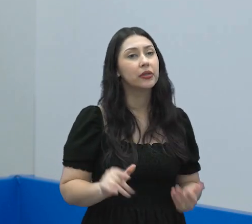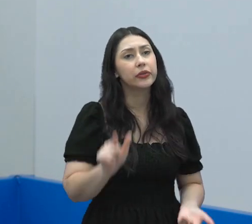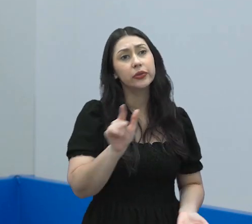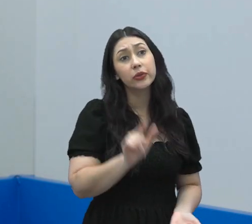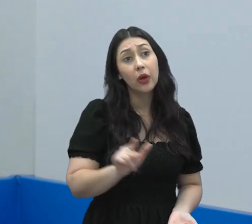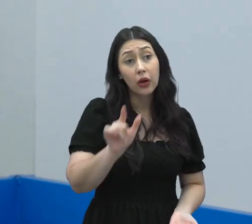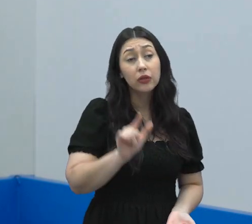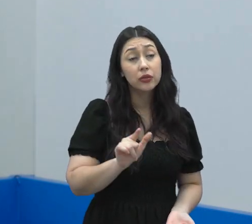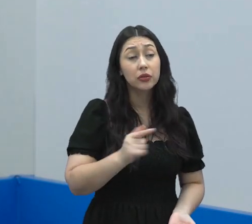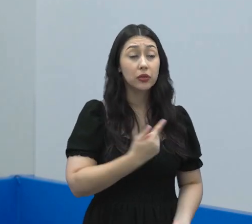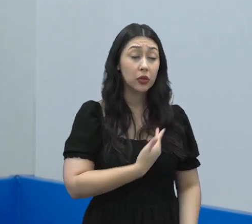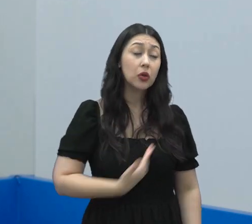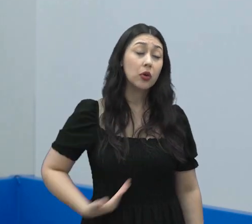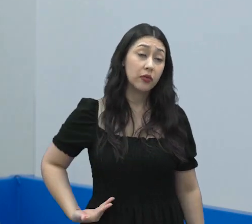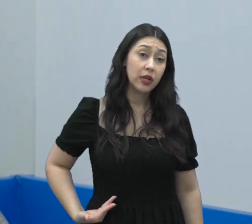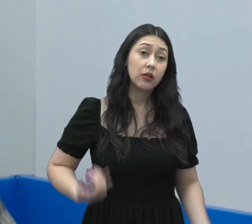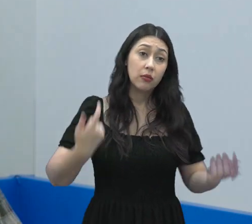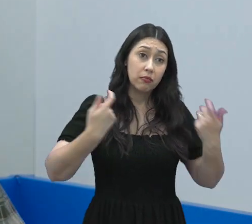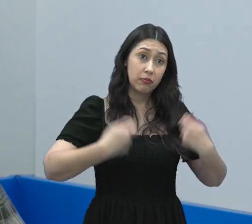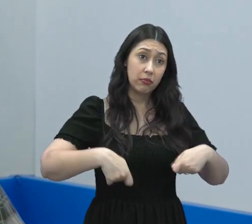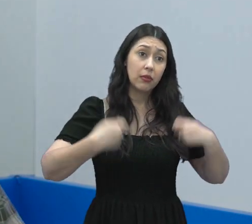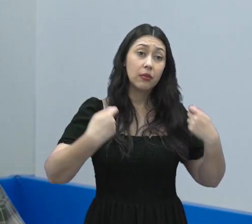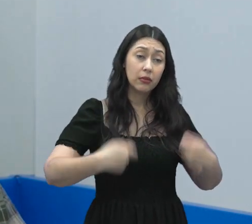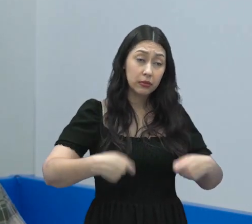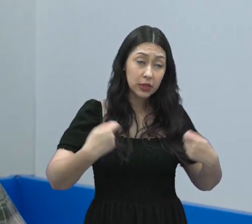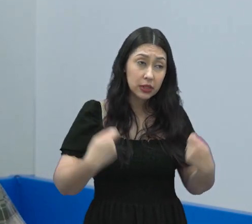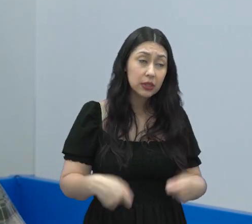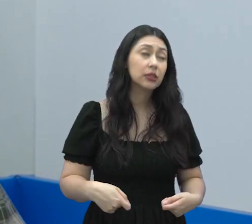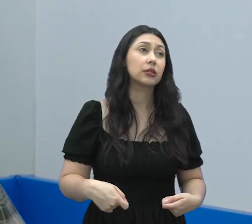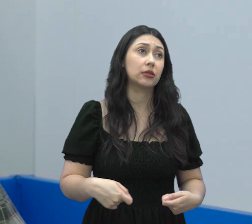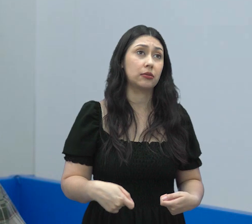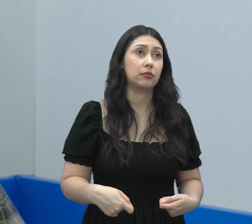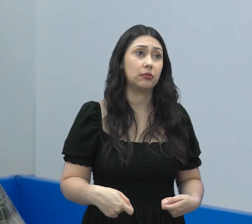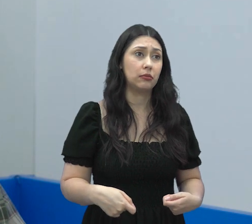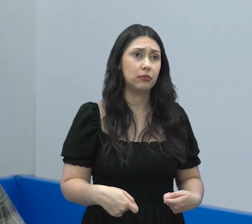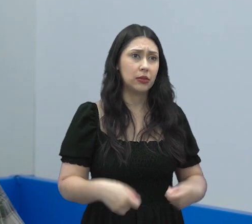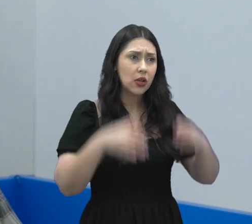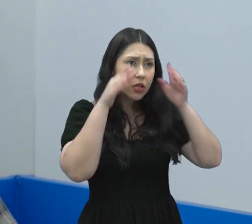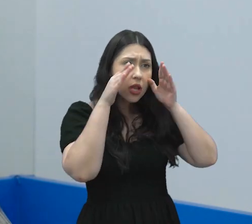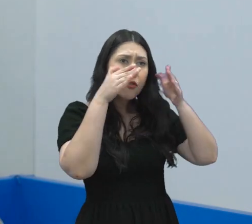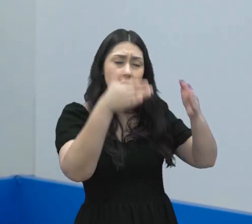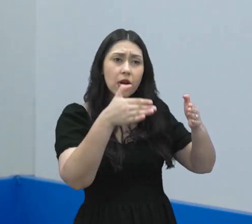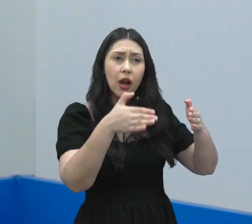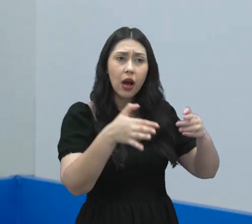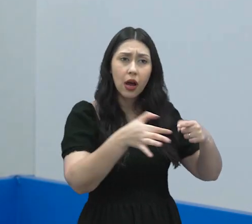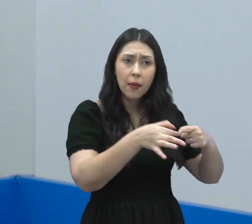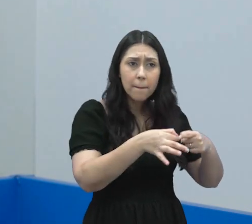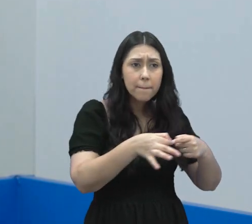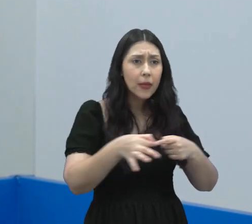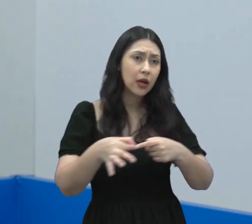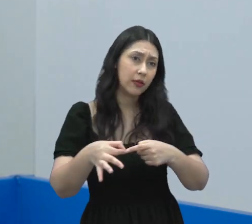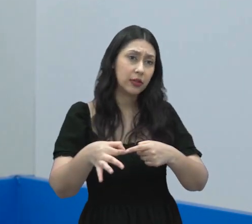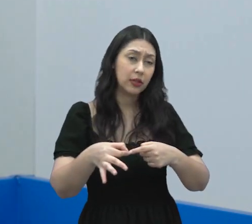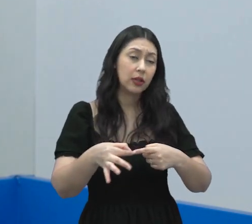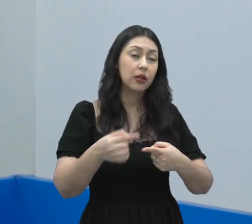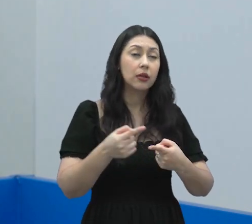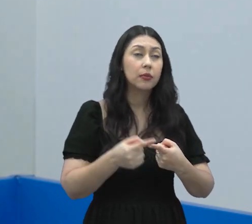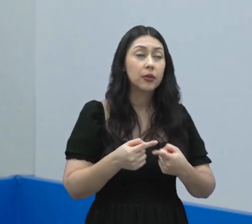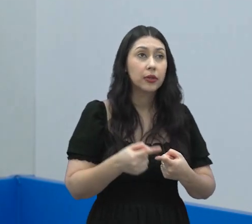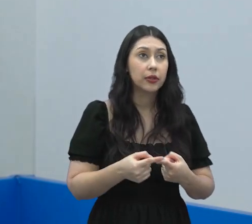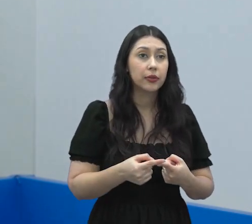que o poder público tem que pensar na periferia inicialmente,